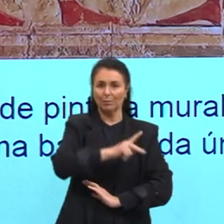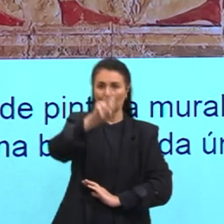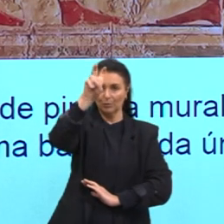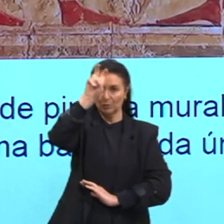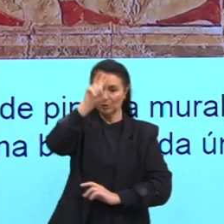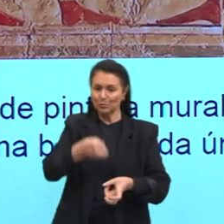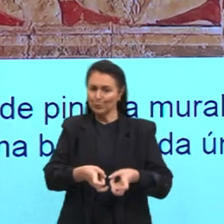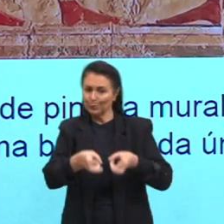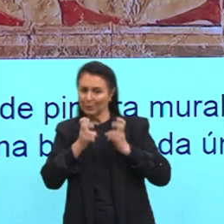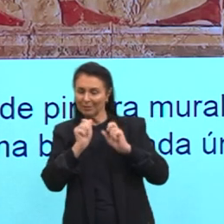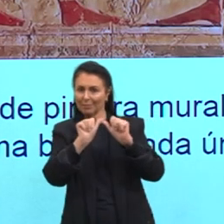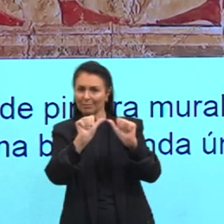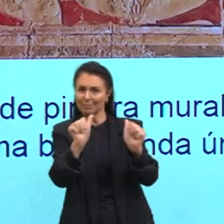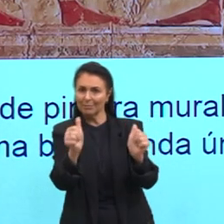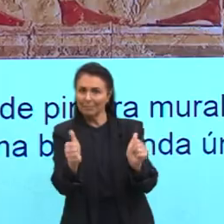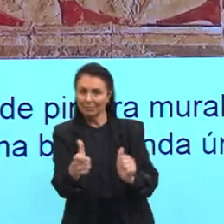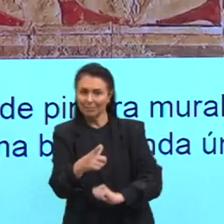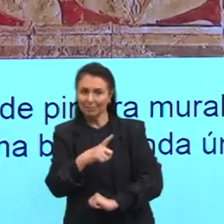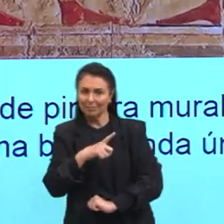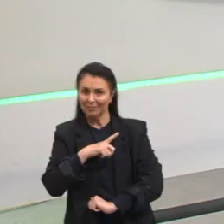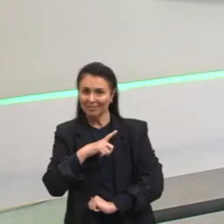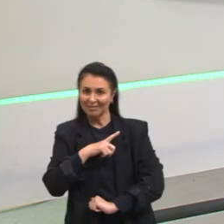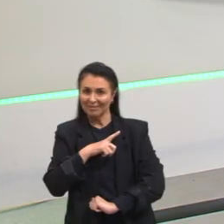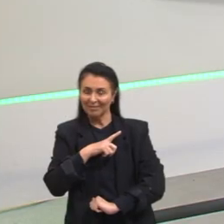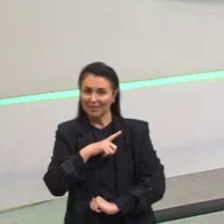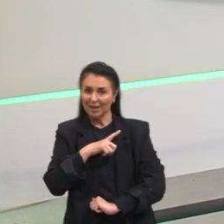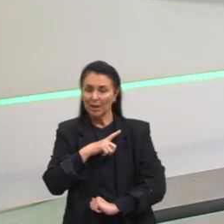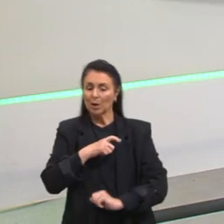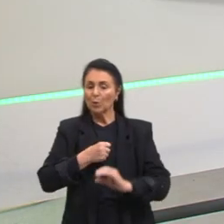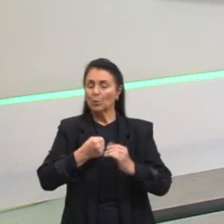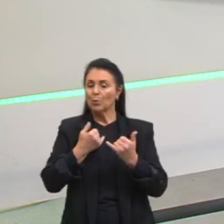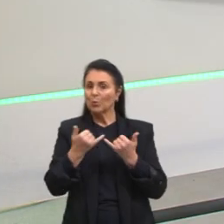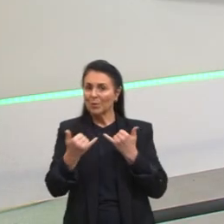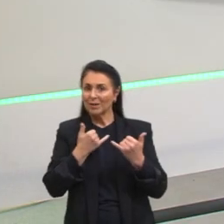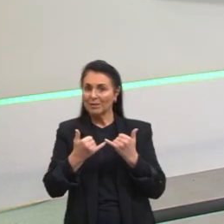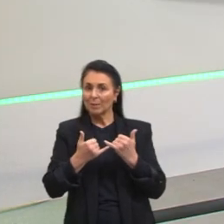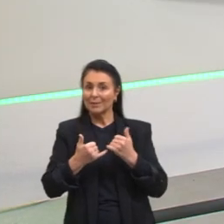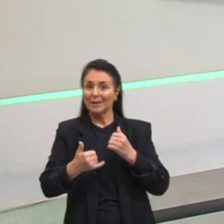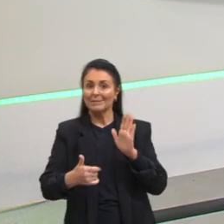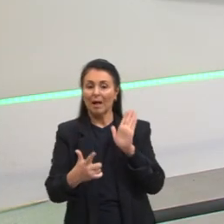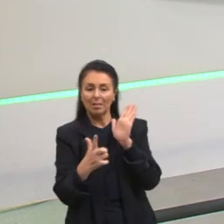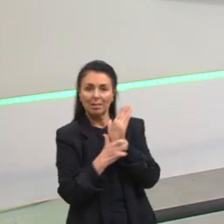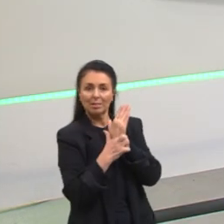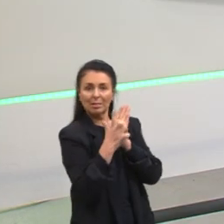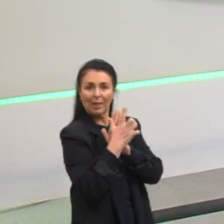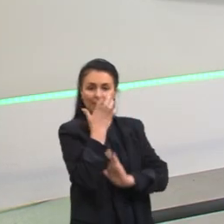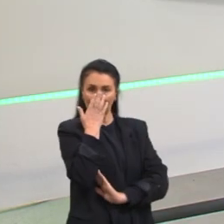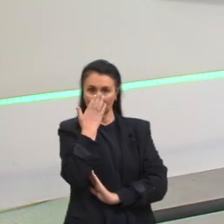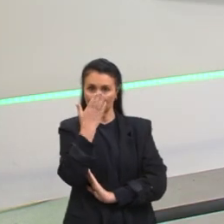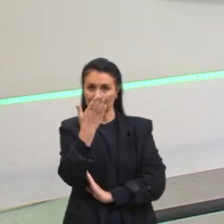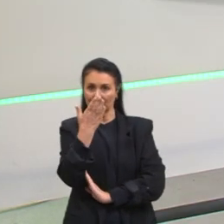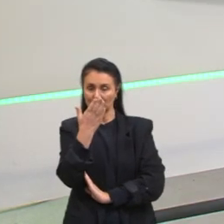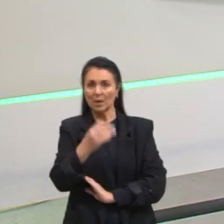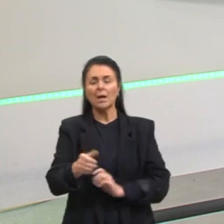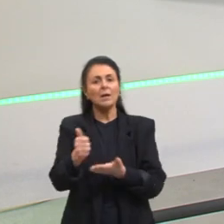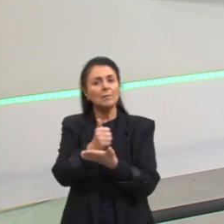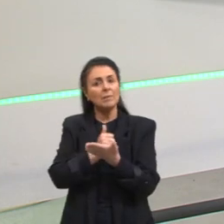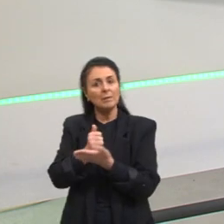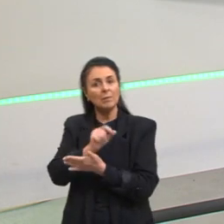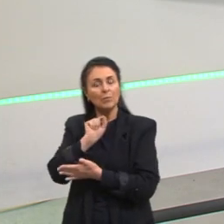percebe nessa imagem Aqui nós temos um exemplo dessa lei da frontalidade que são basicamente